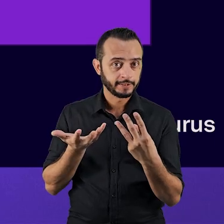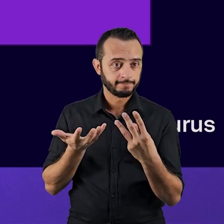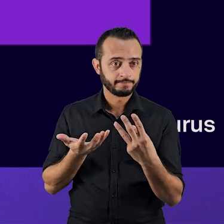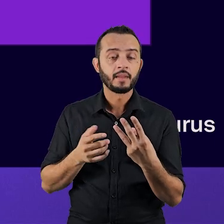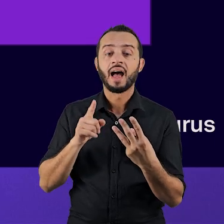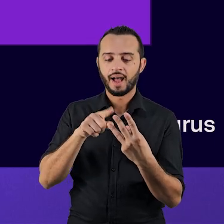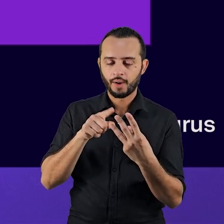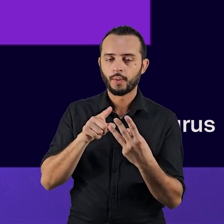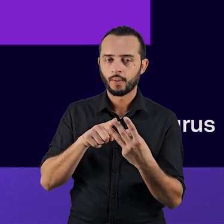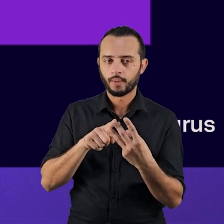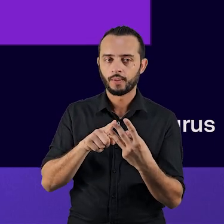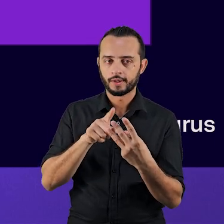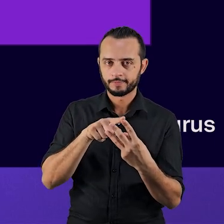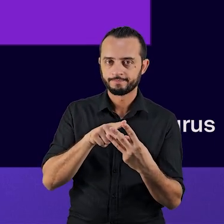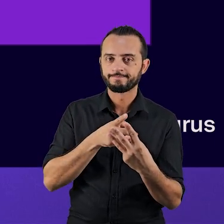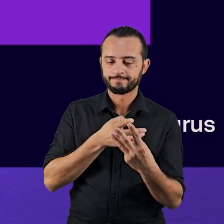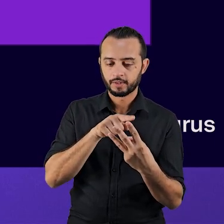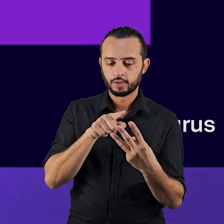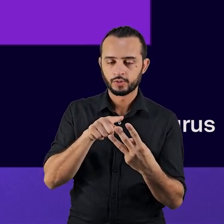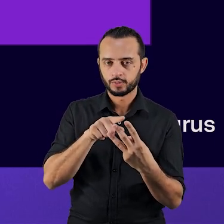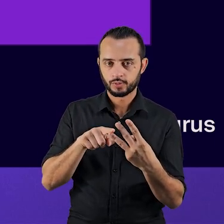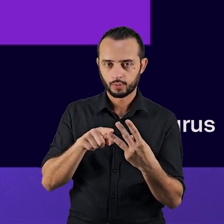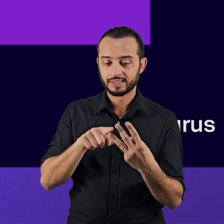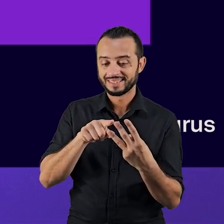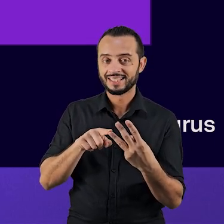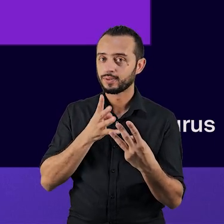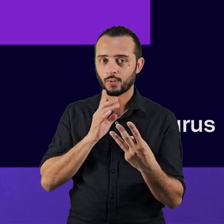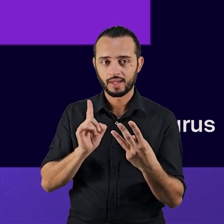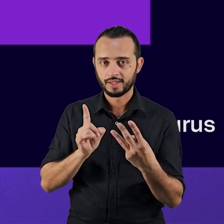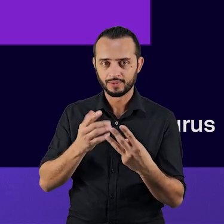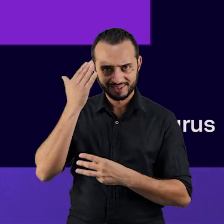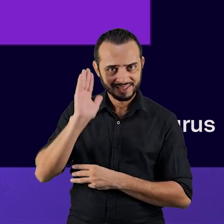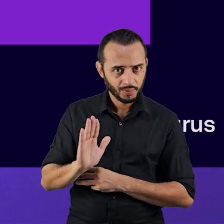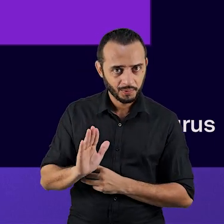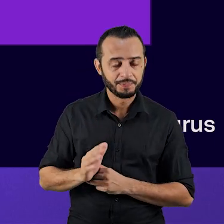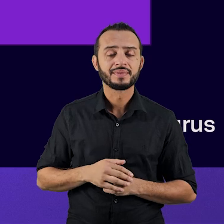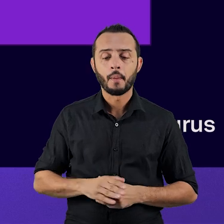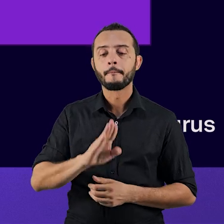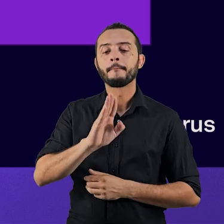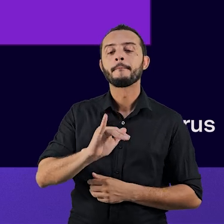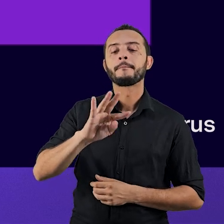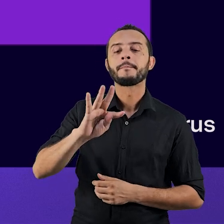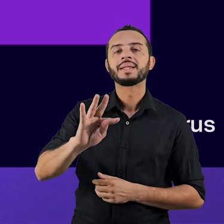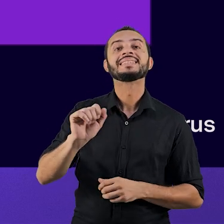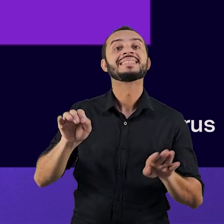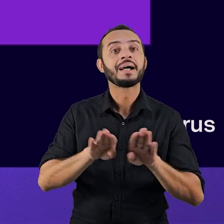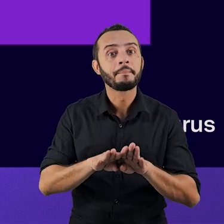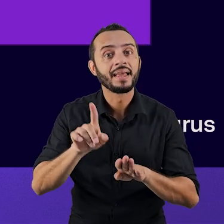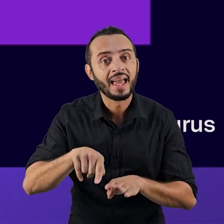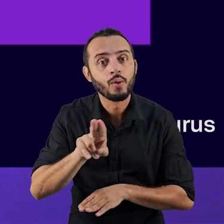Agora eu tenho 1 bit de entropia e 2 bits de informação. Tá entendendo? Bits também é utilizado para